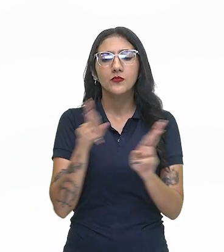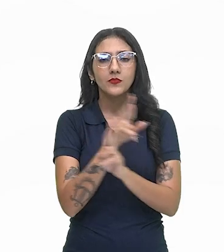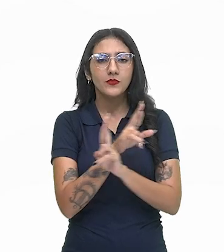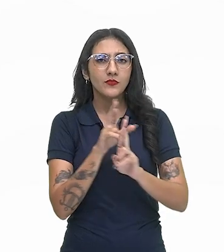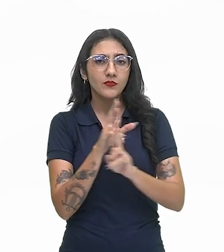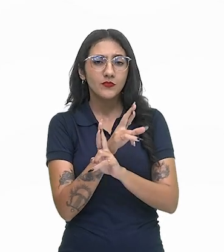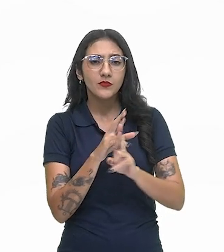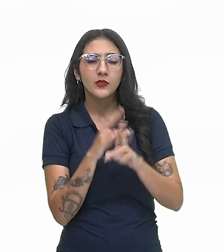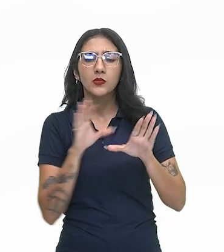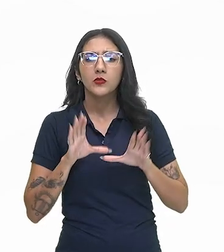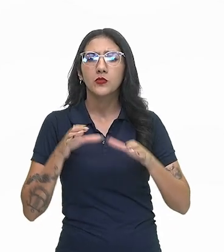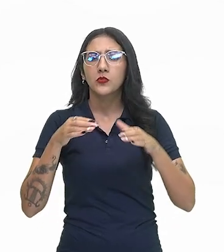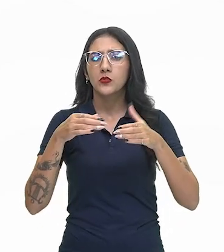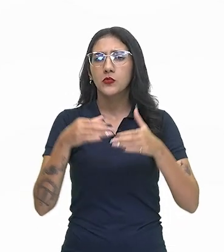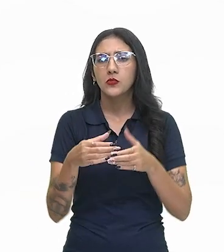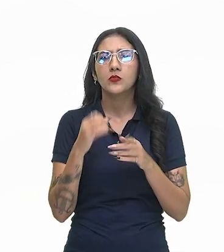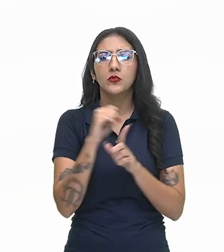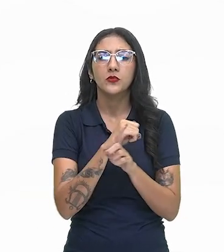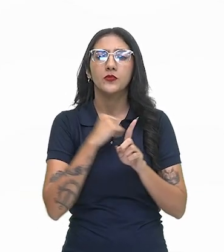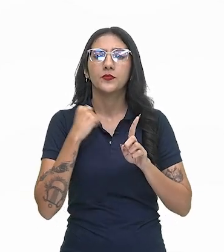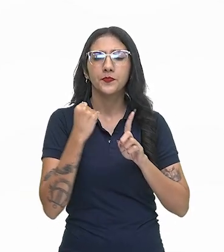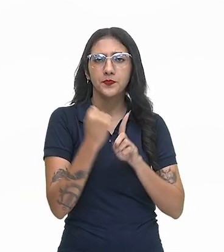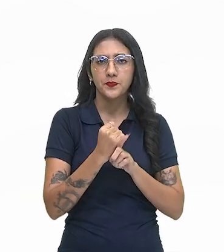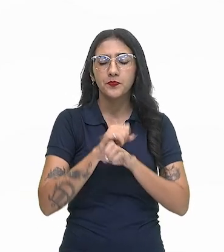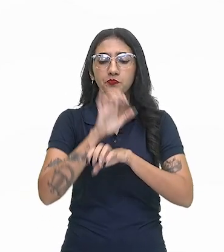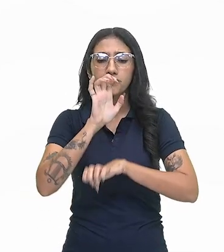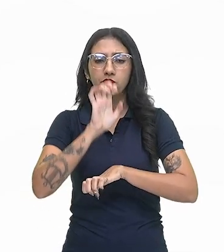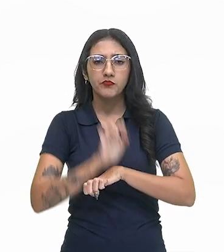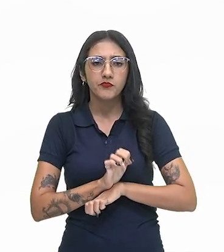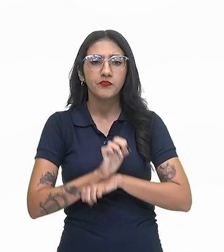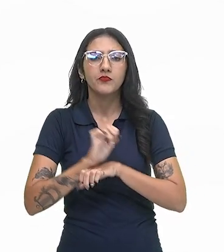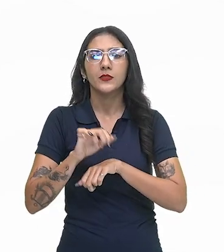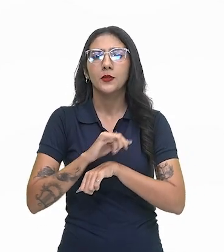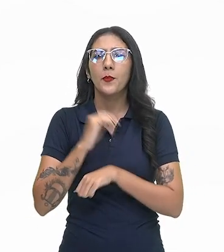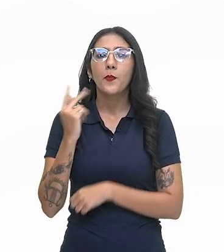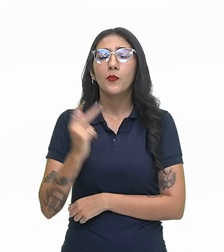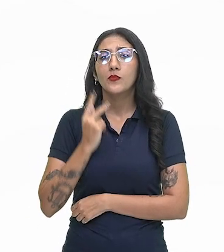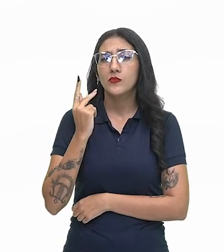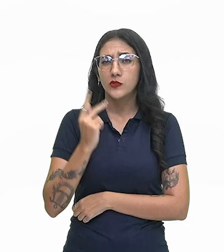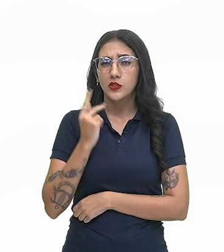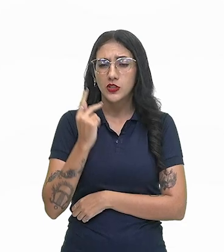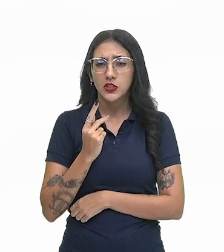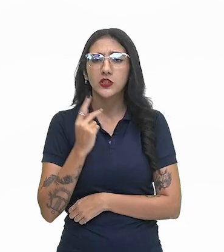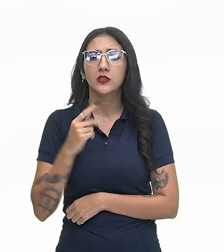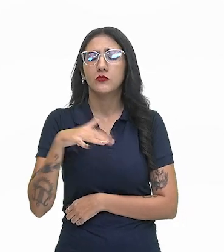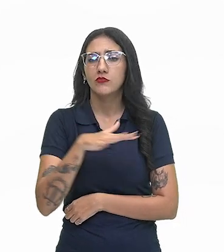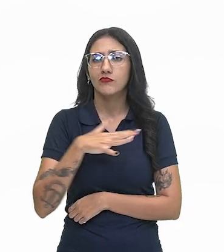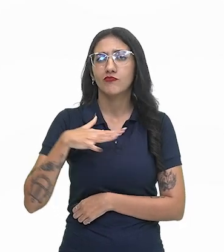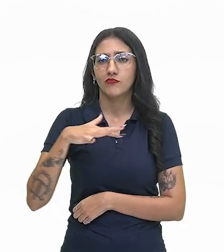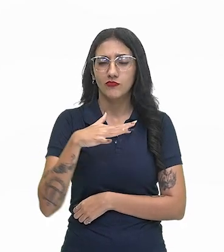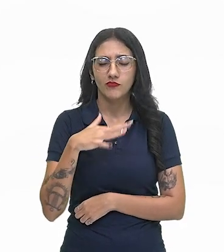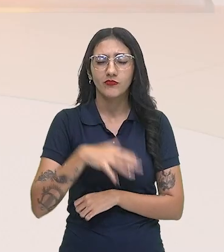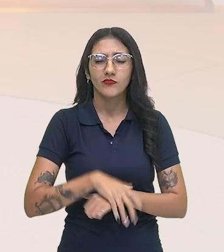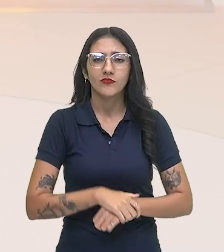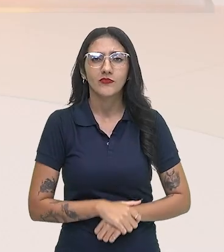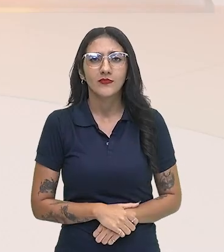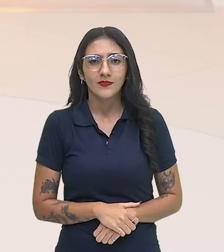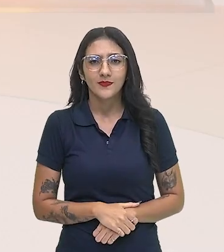relações entre movimentos sociais, Estado e políticas públicas na